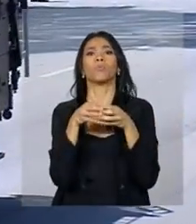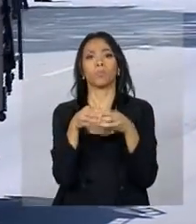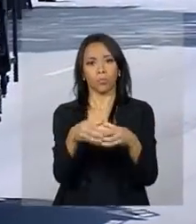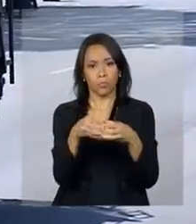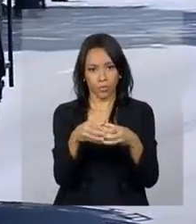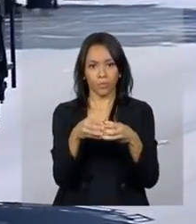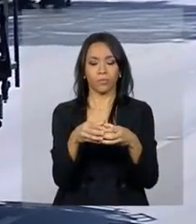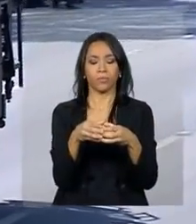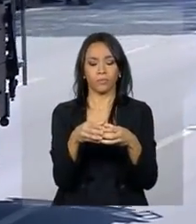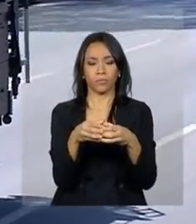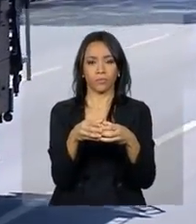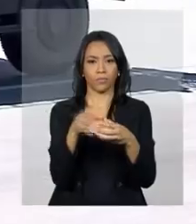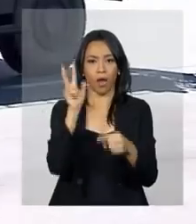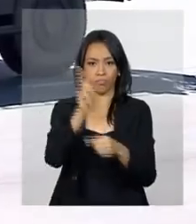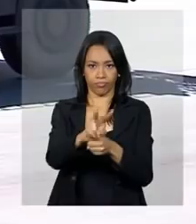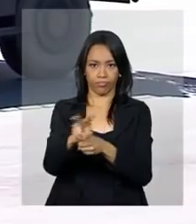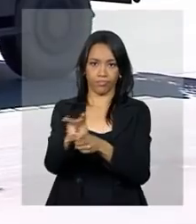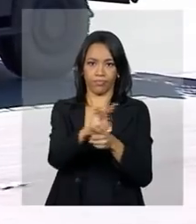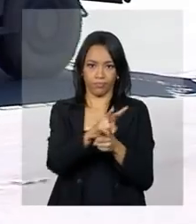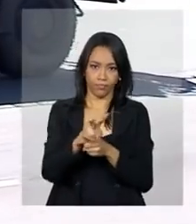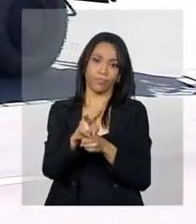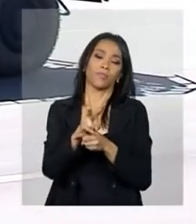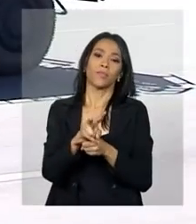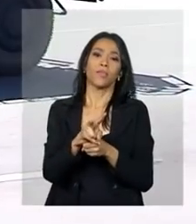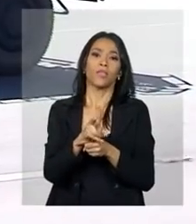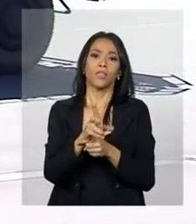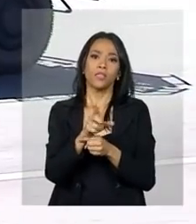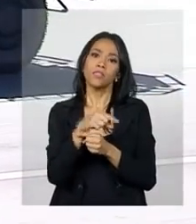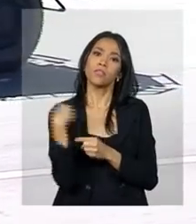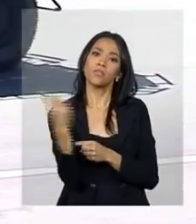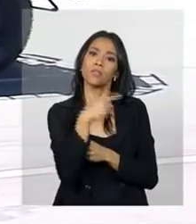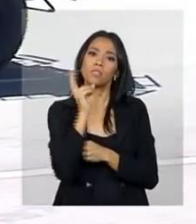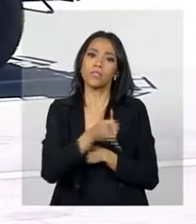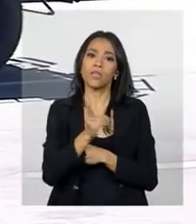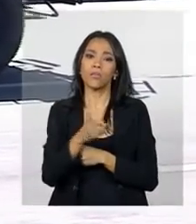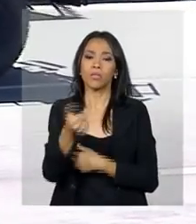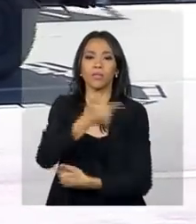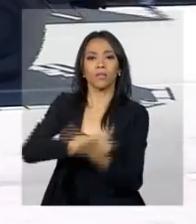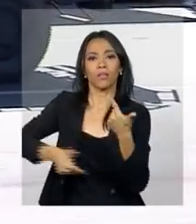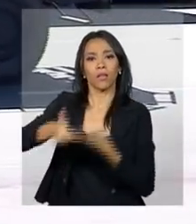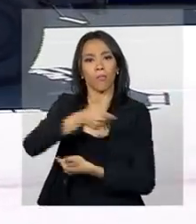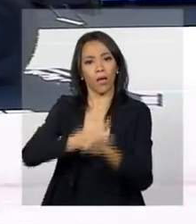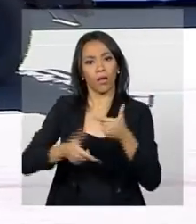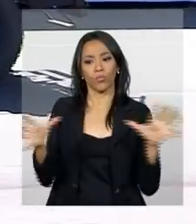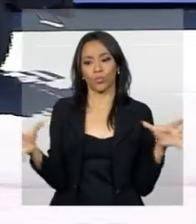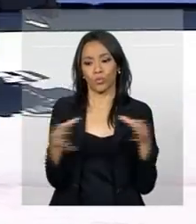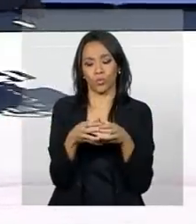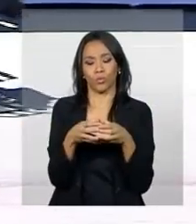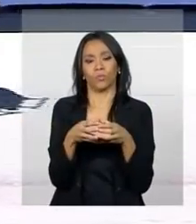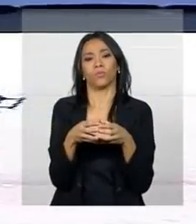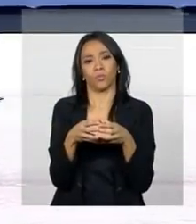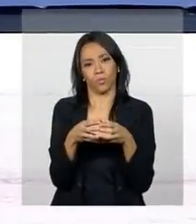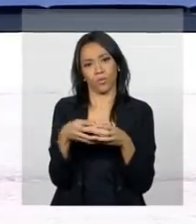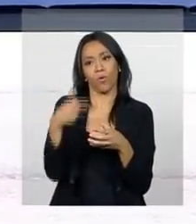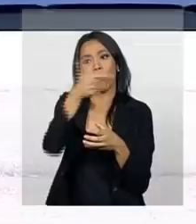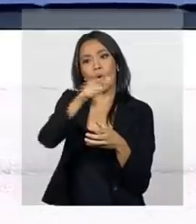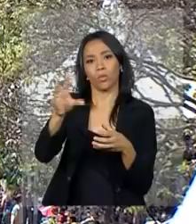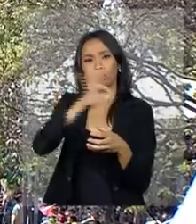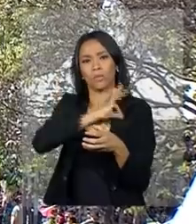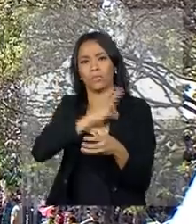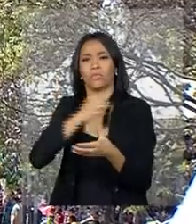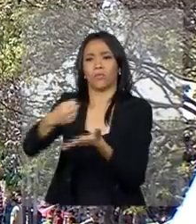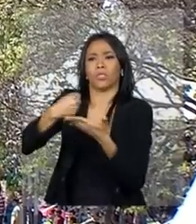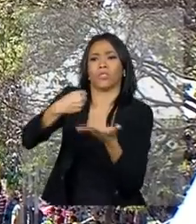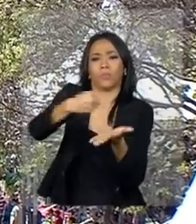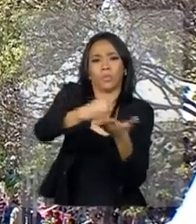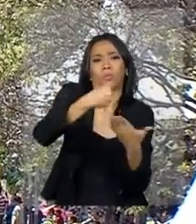Planalto e trabalhamos em conjunto com as Forças Auxiliares, principalmente na